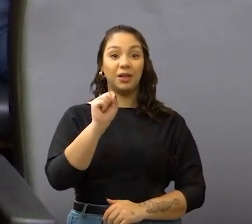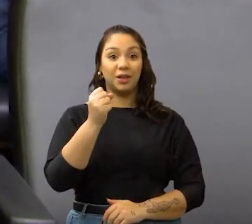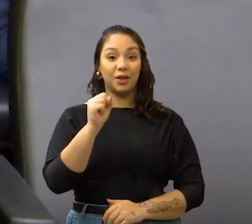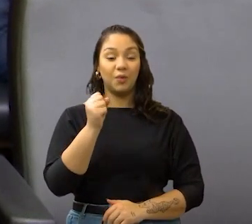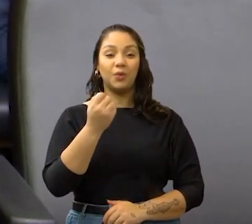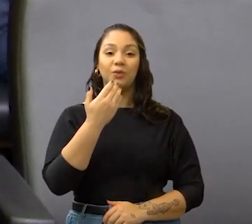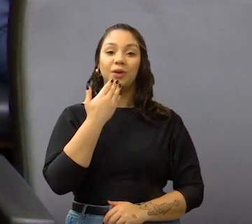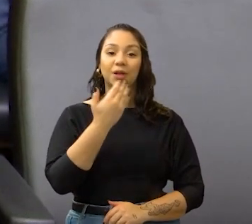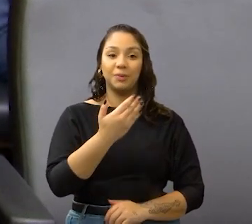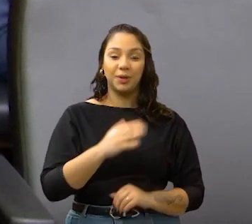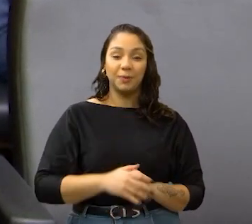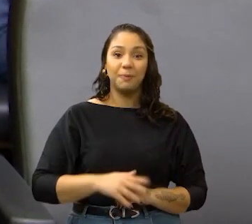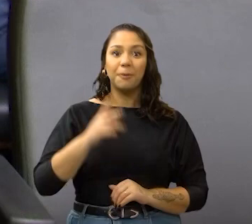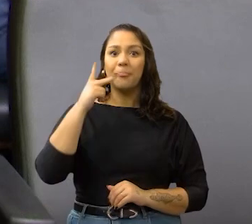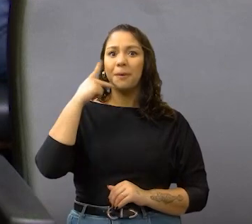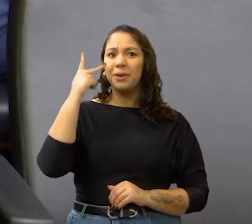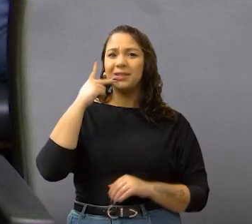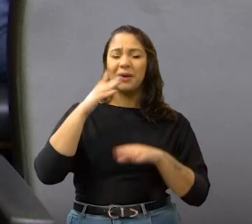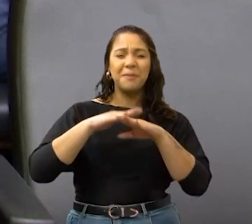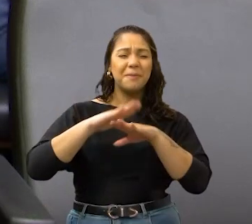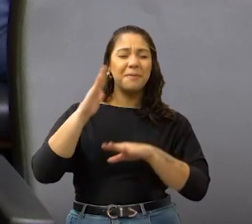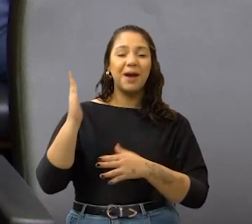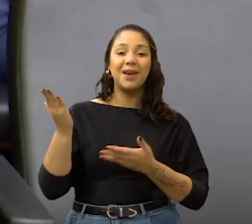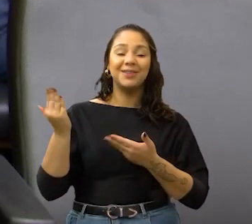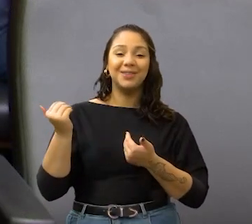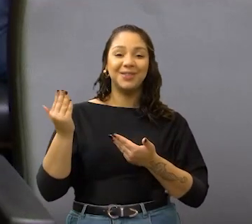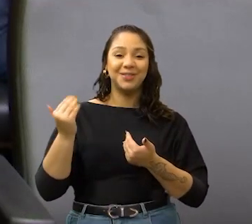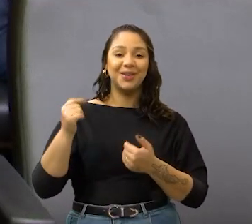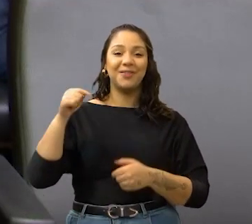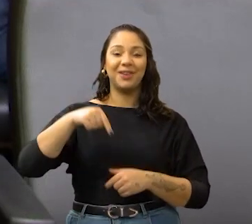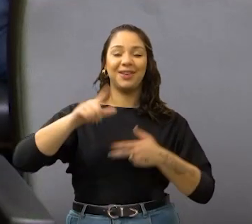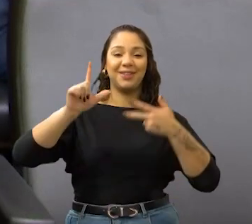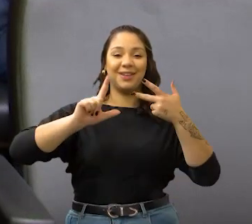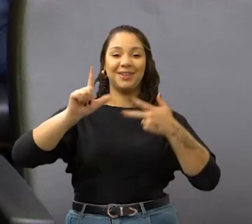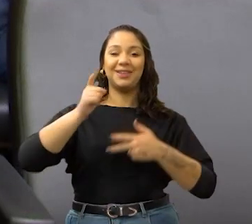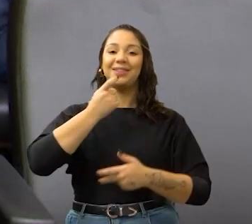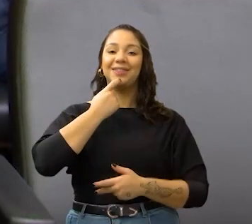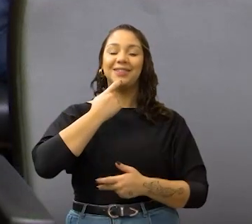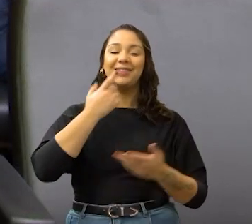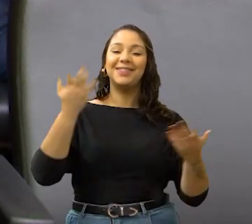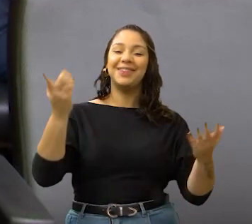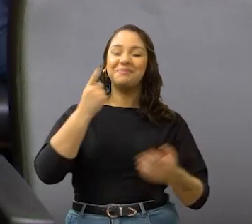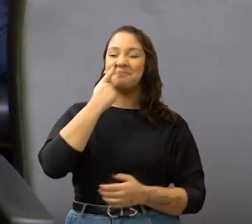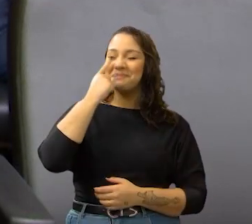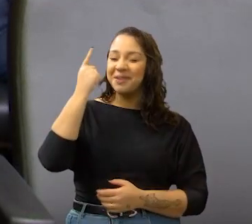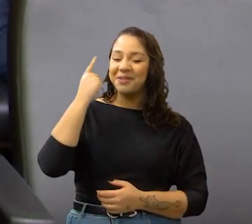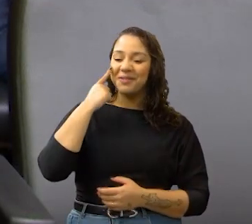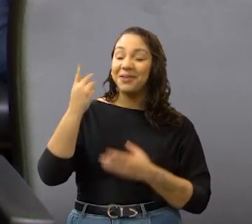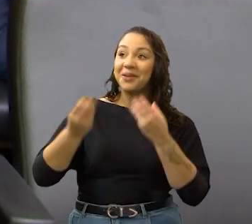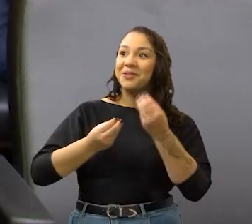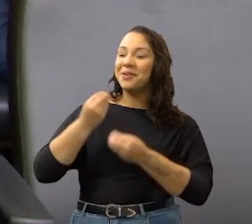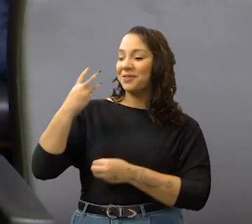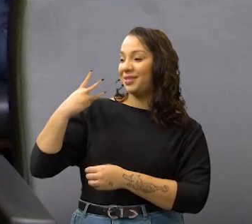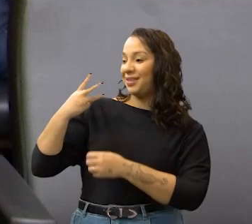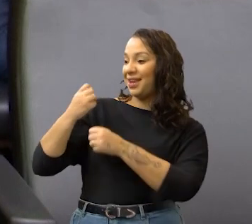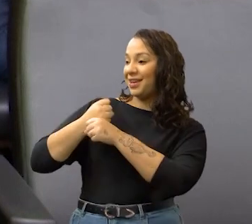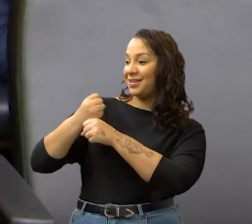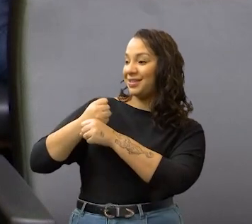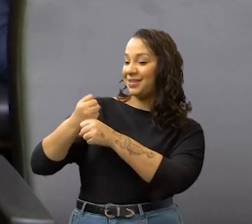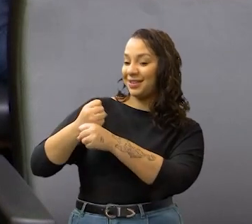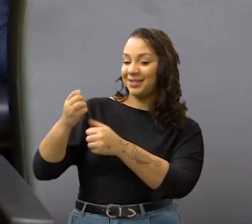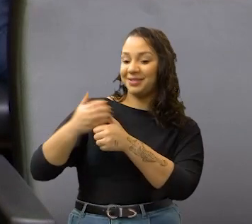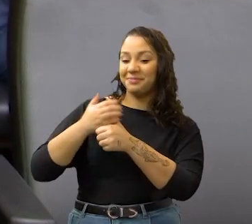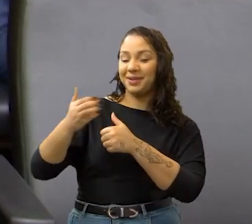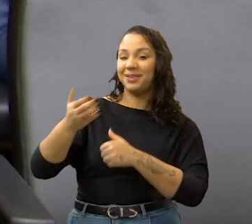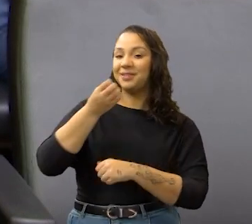48 requerimentos. É a parlamentar mais jovem do Legislativo Campineiro. Então, Paola, como tem sido esses 3 anos